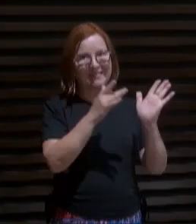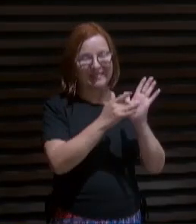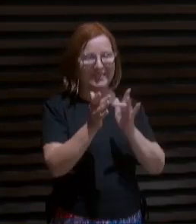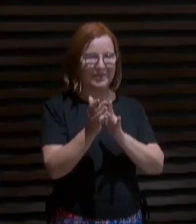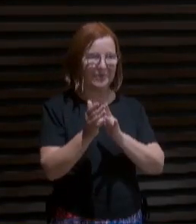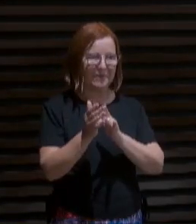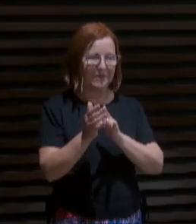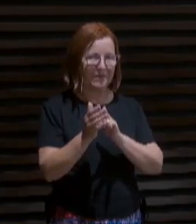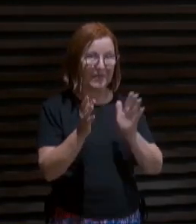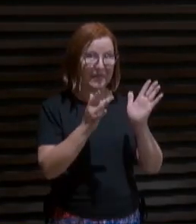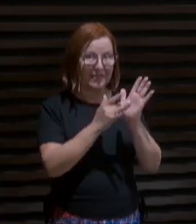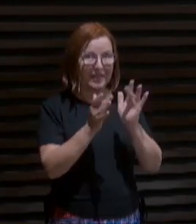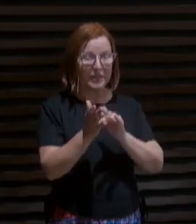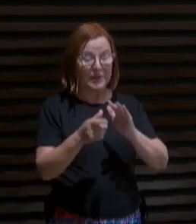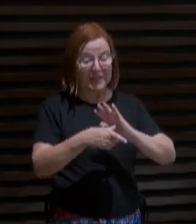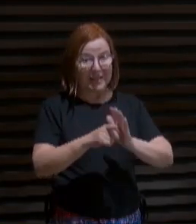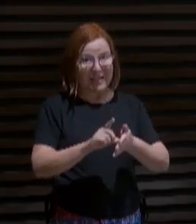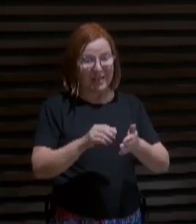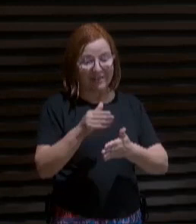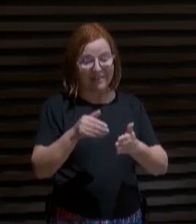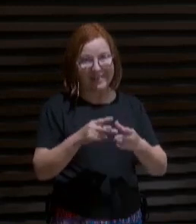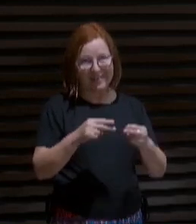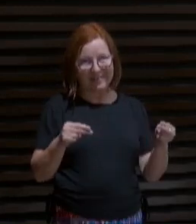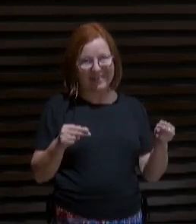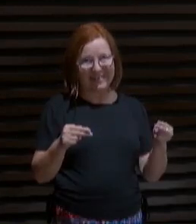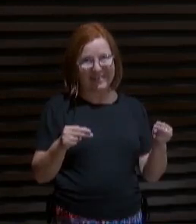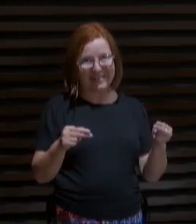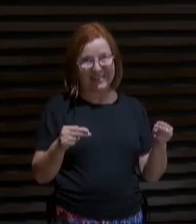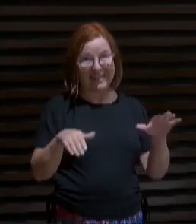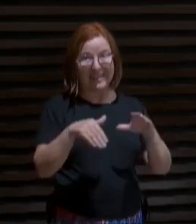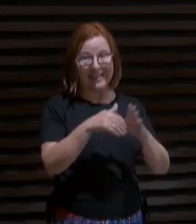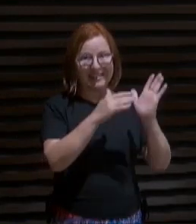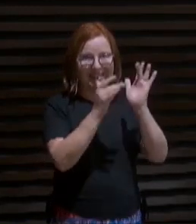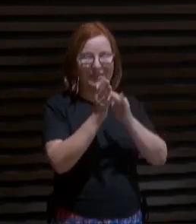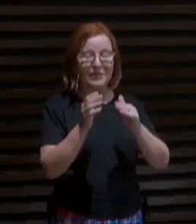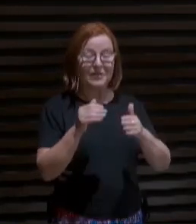Ele é antes de todas as coisas, nele tudo subsiste.